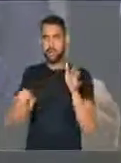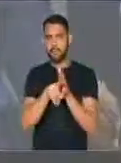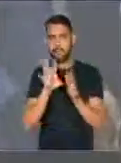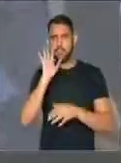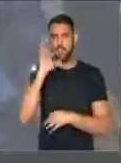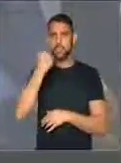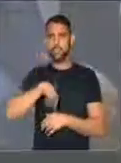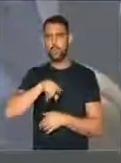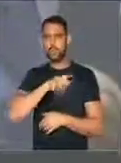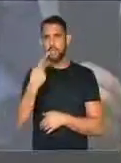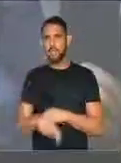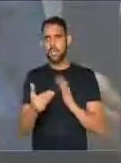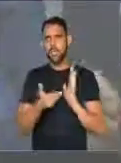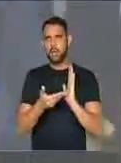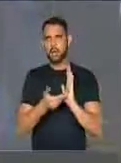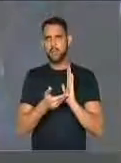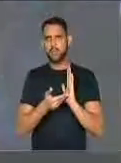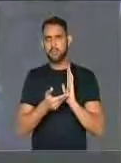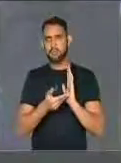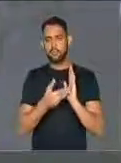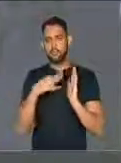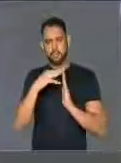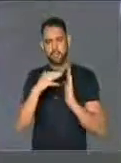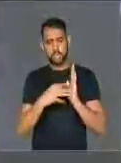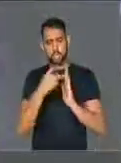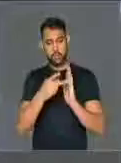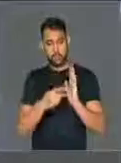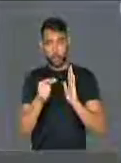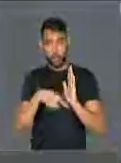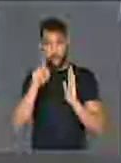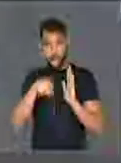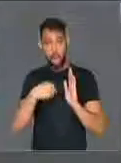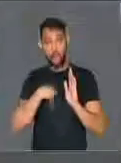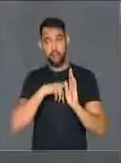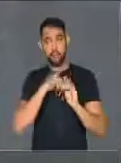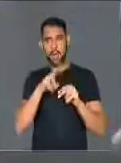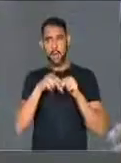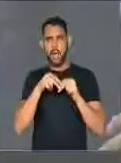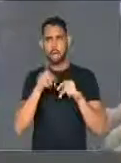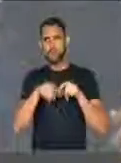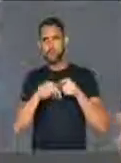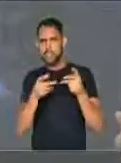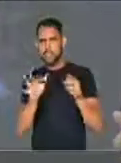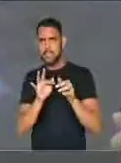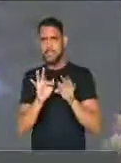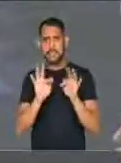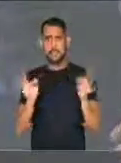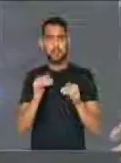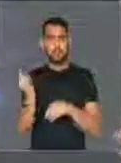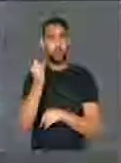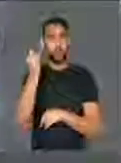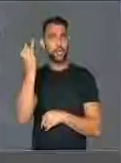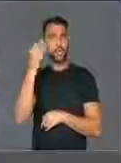às decisões nossas. Medida provisória é para casos excepcionalíssimos.